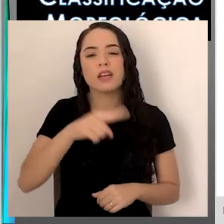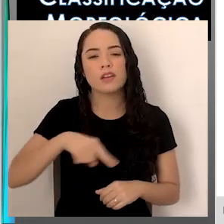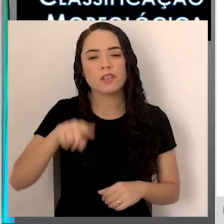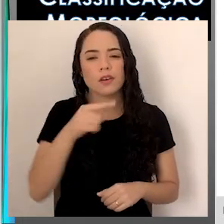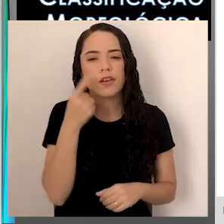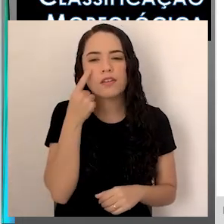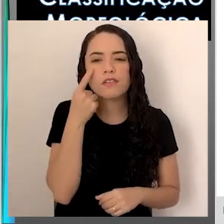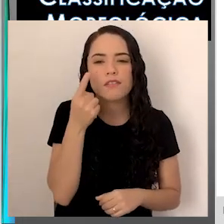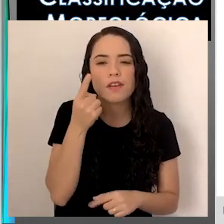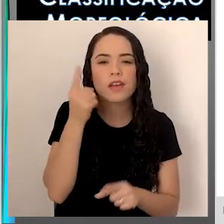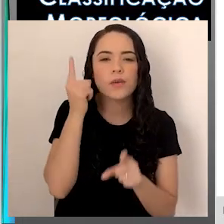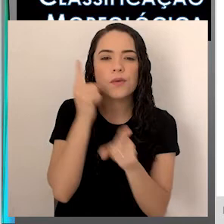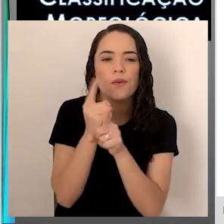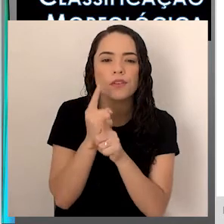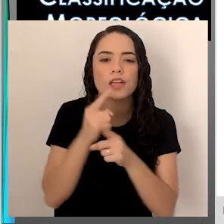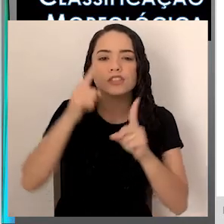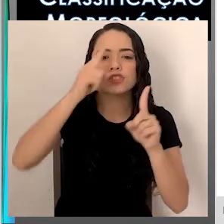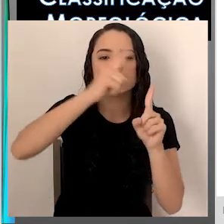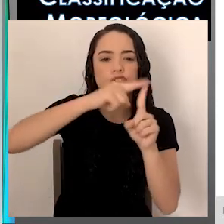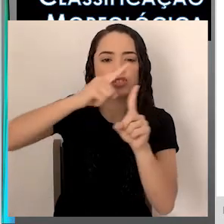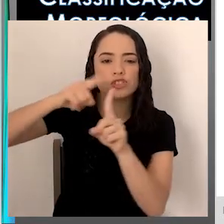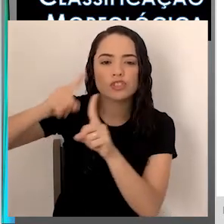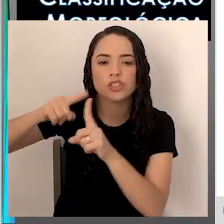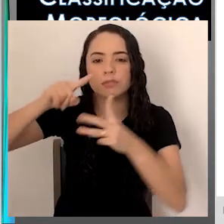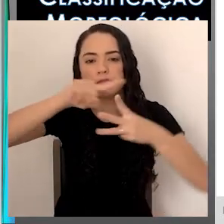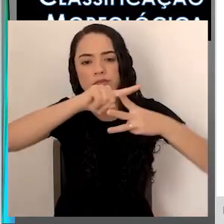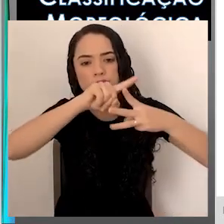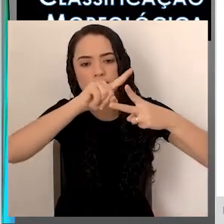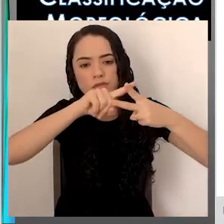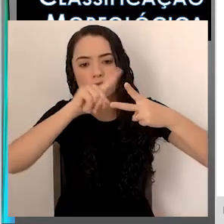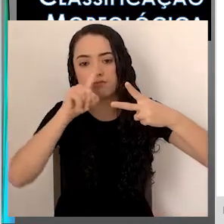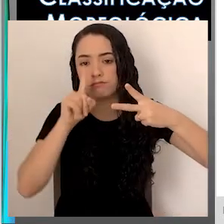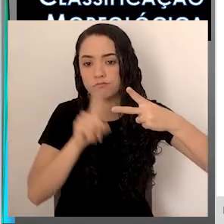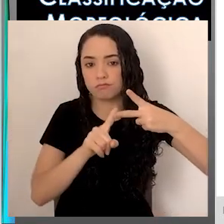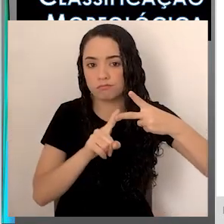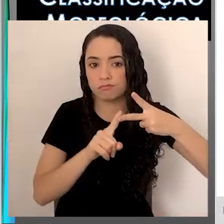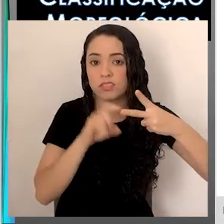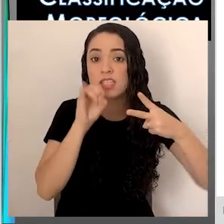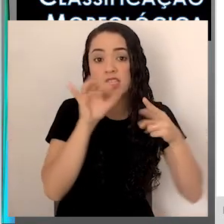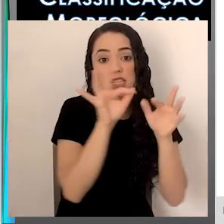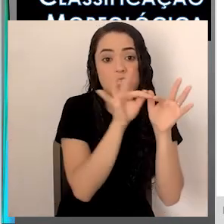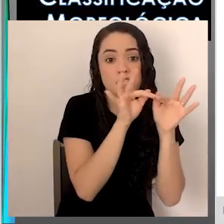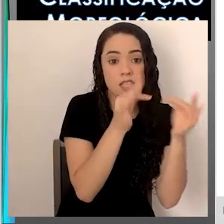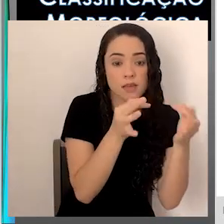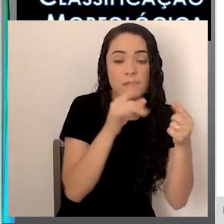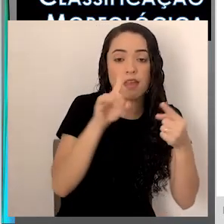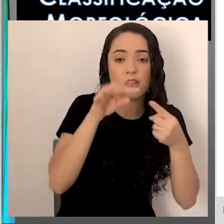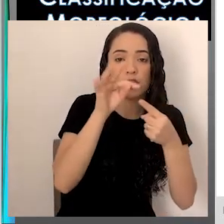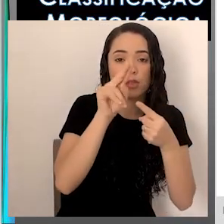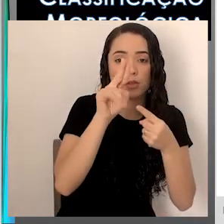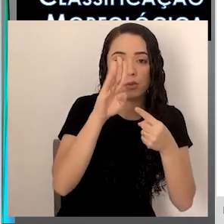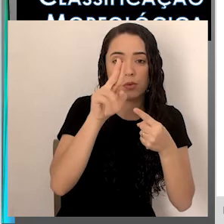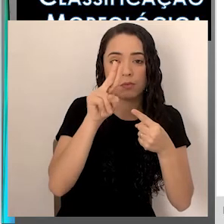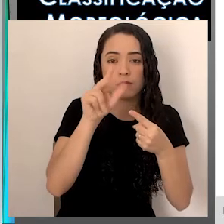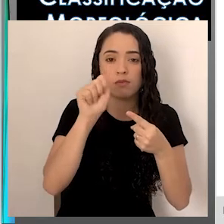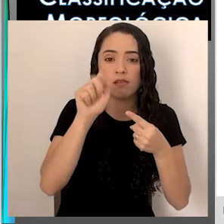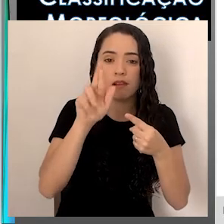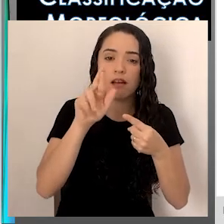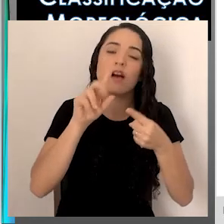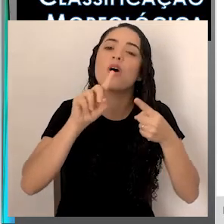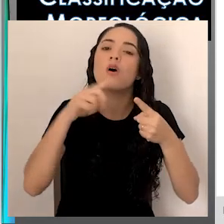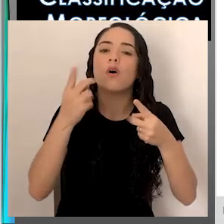representada em roxo, e podemos vê-las nos seus tipos tubular e acinar em arranjo simples, ou